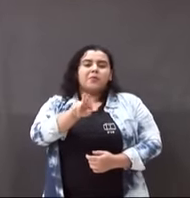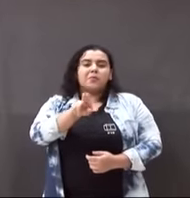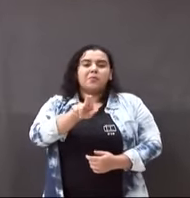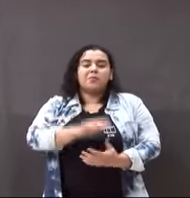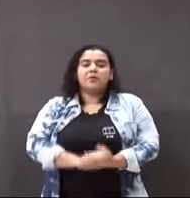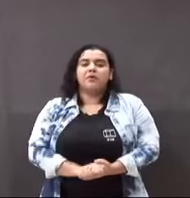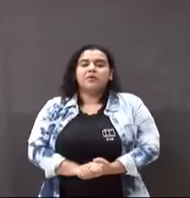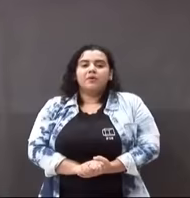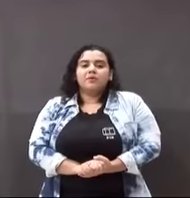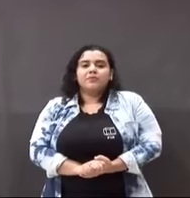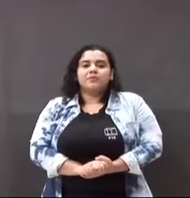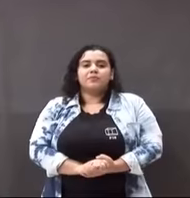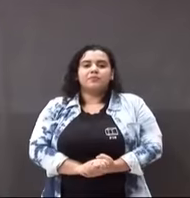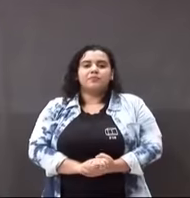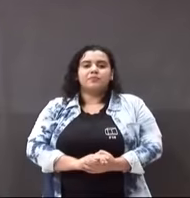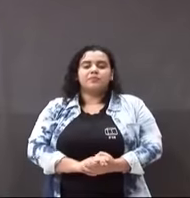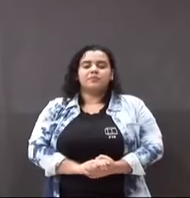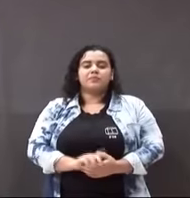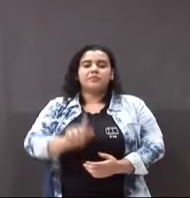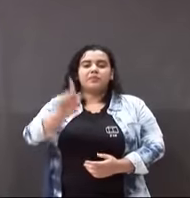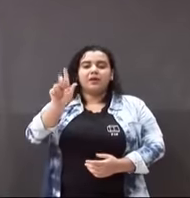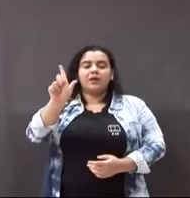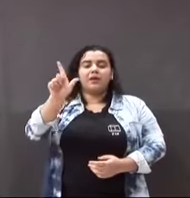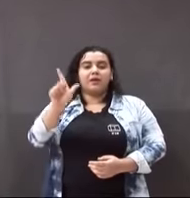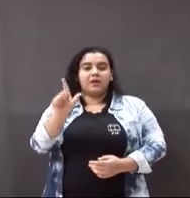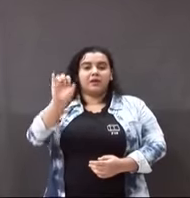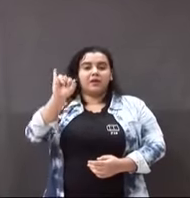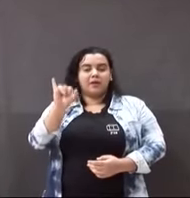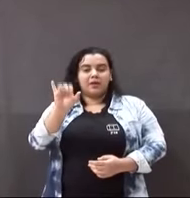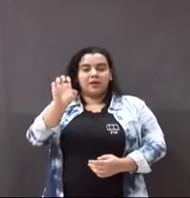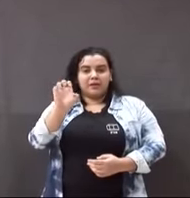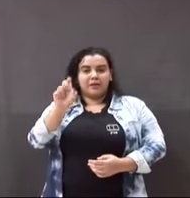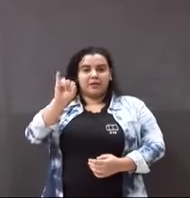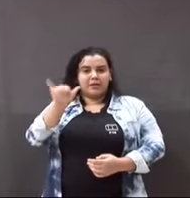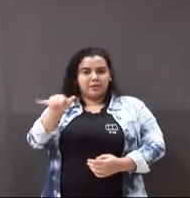a Deus aqui nesta casa e